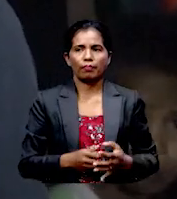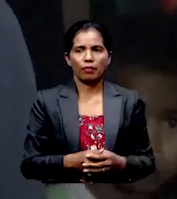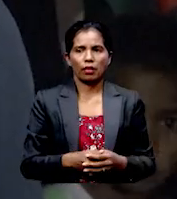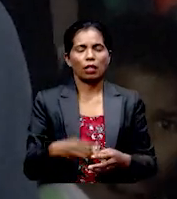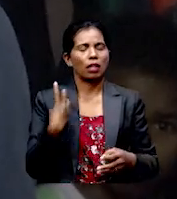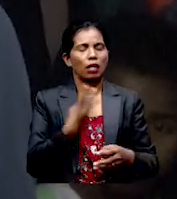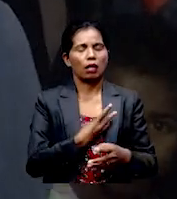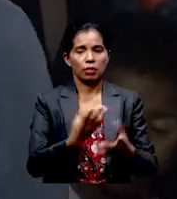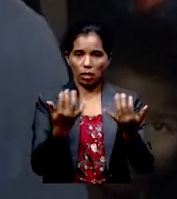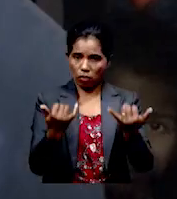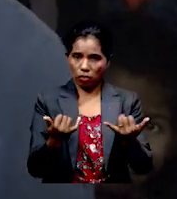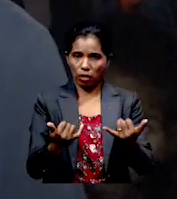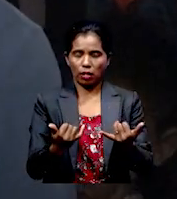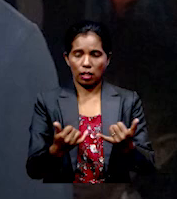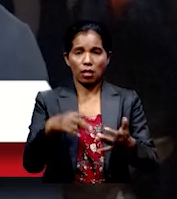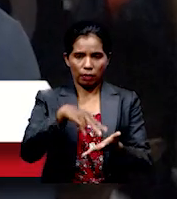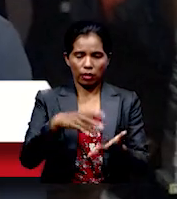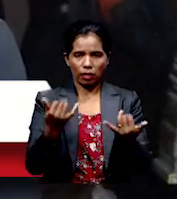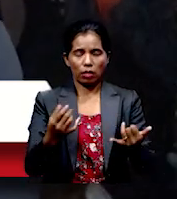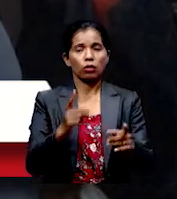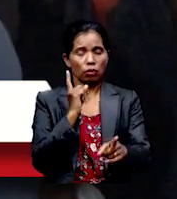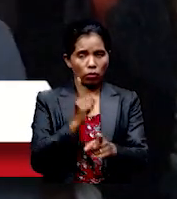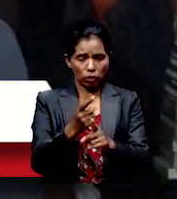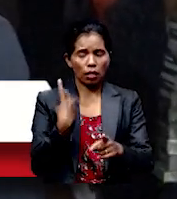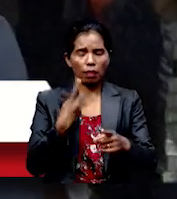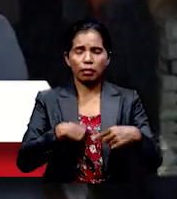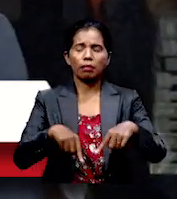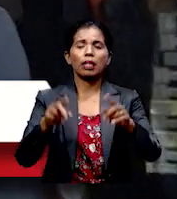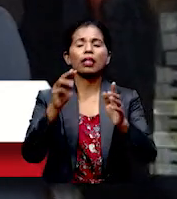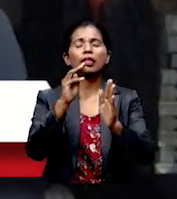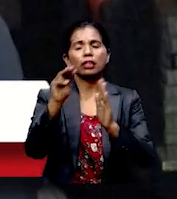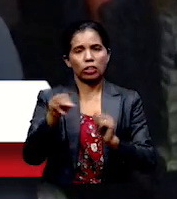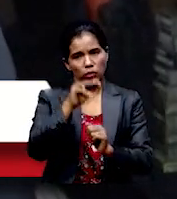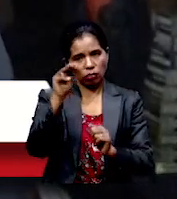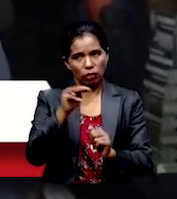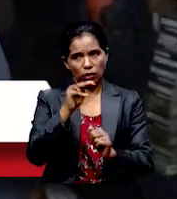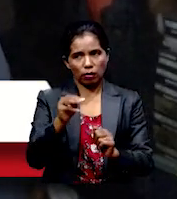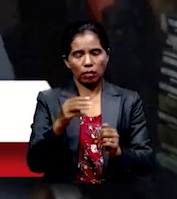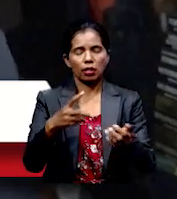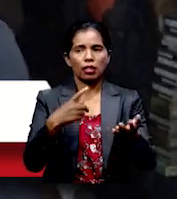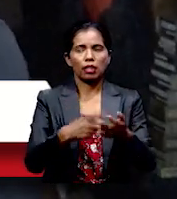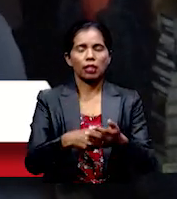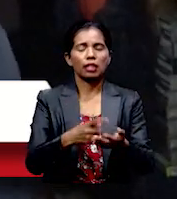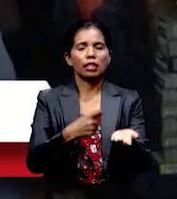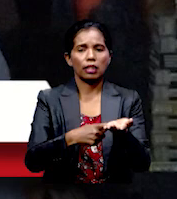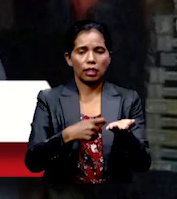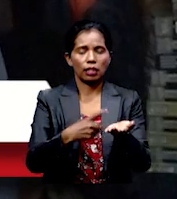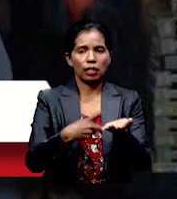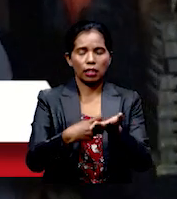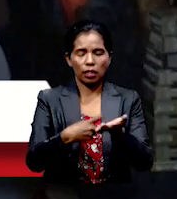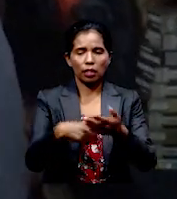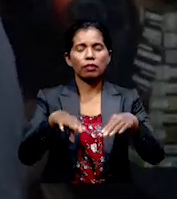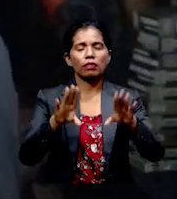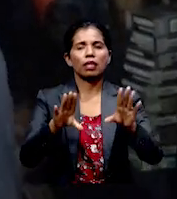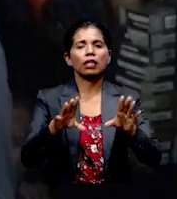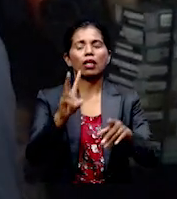ami sira be agora ada ka amerika nene lolos ami ba segunda mai betama mai ne tiket ne panda la rua de dan o to ona be amisira